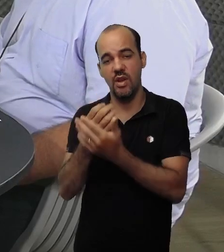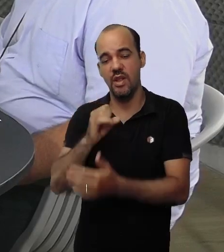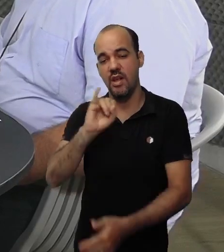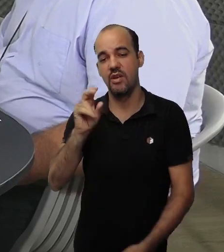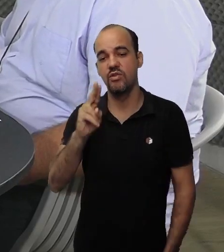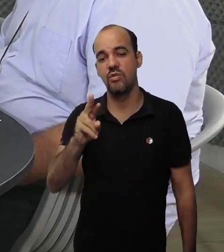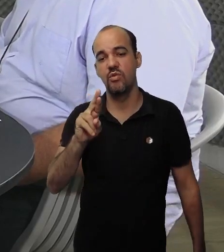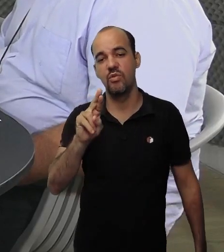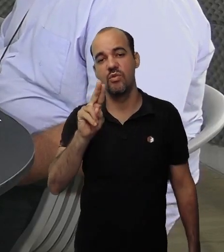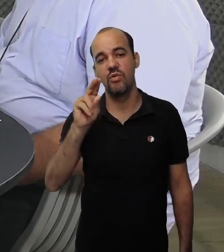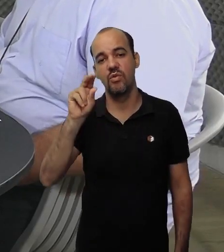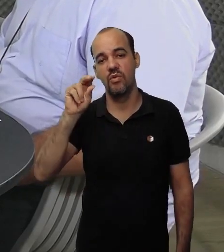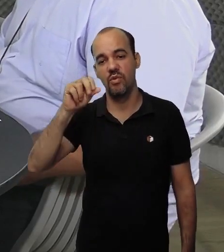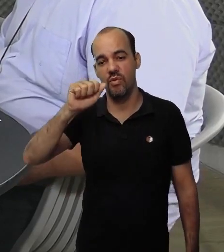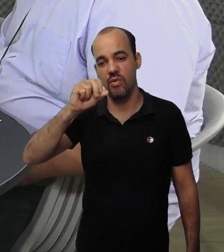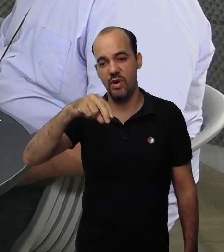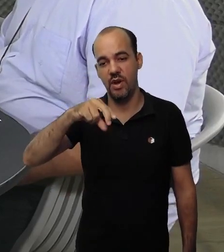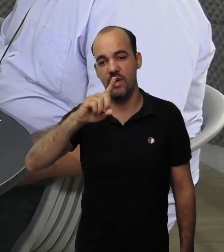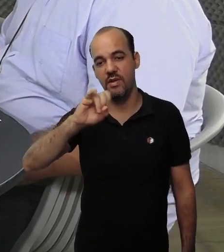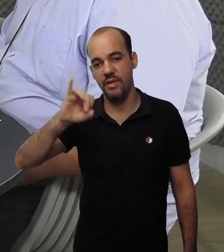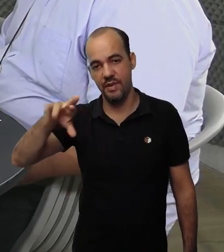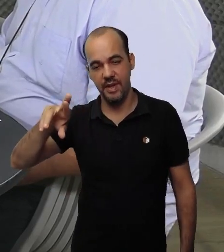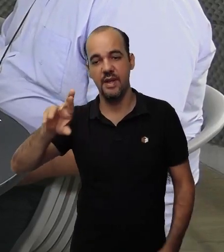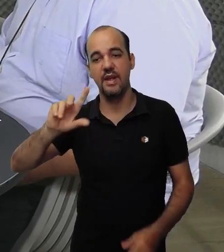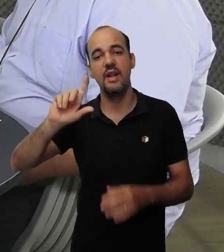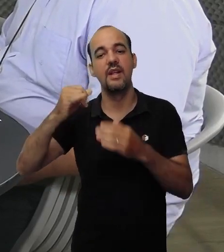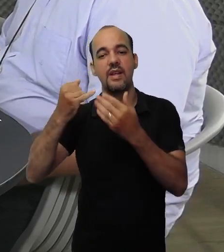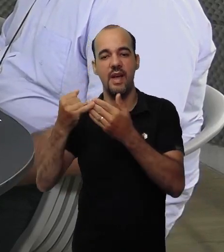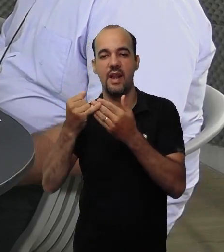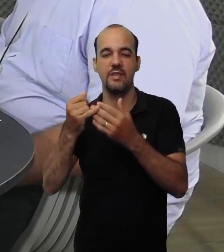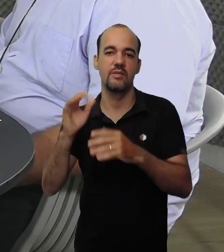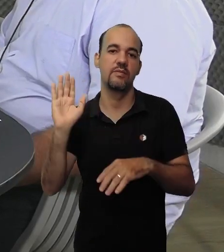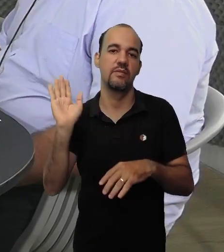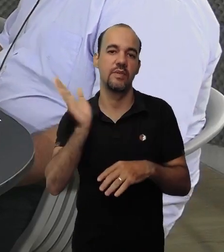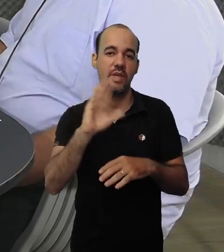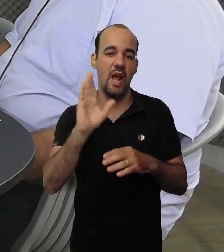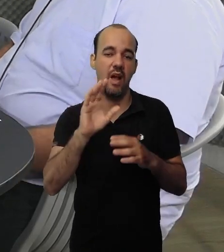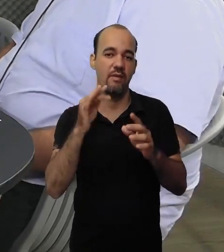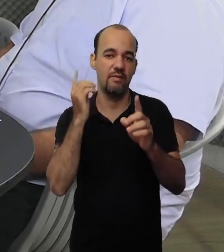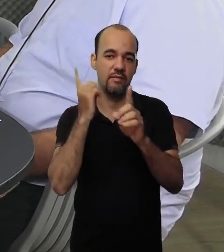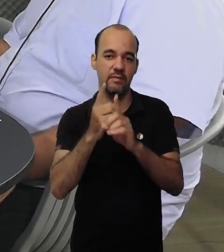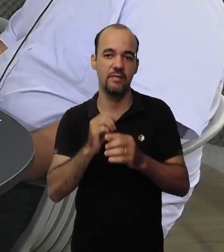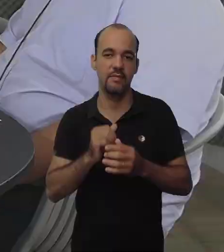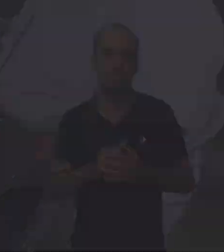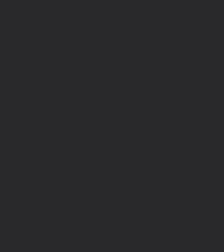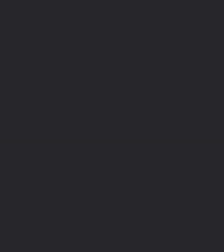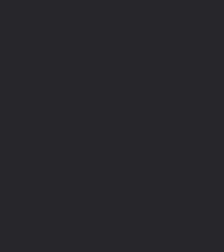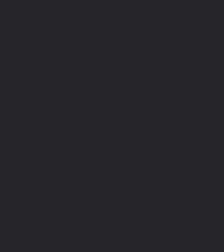Lins, lá na cidade de Igaraçu. Então fica até o próximo, até breve.